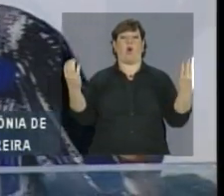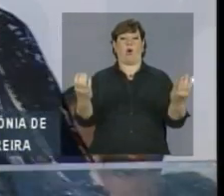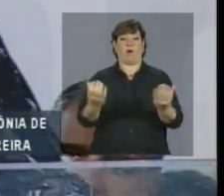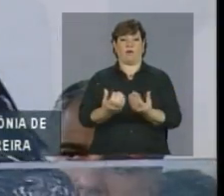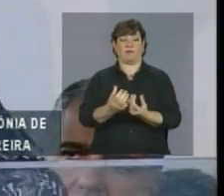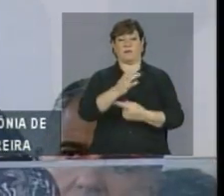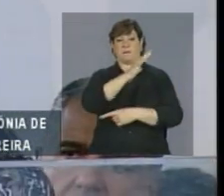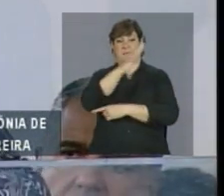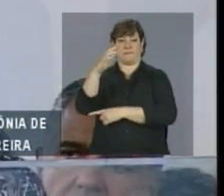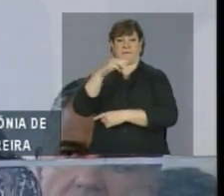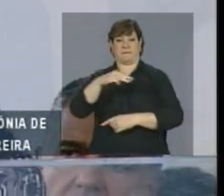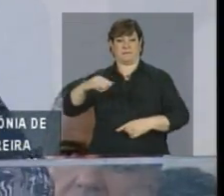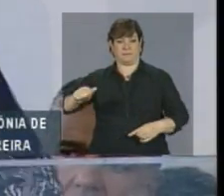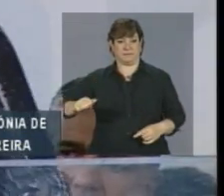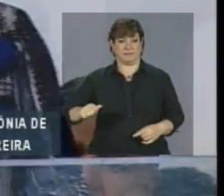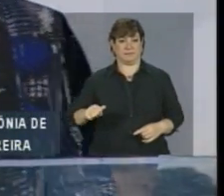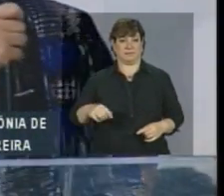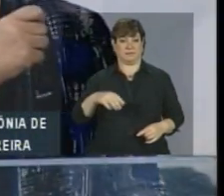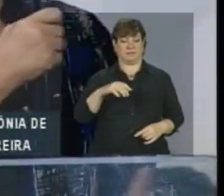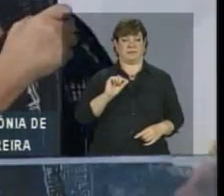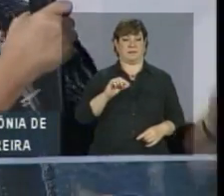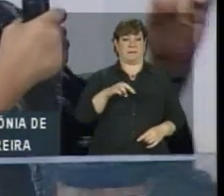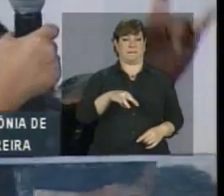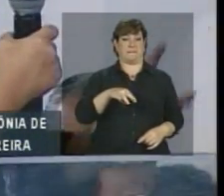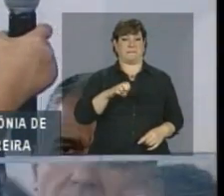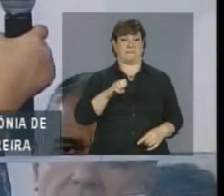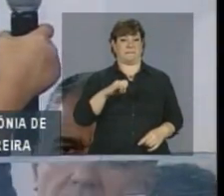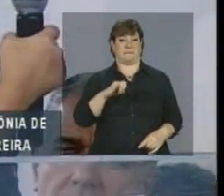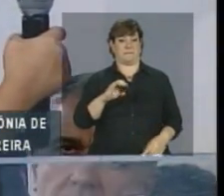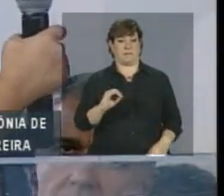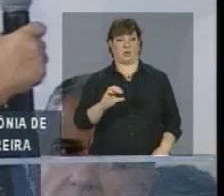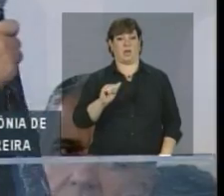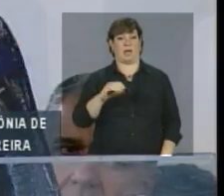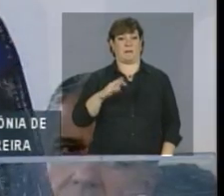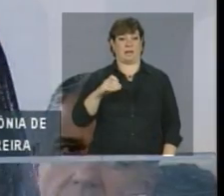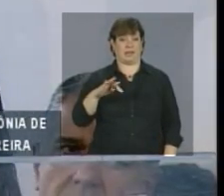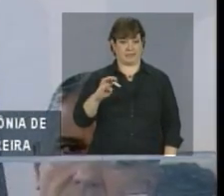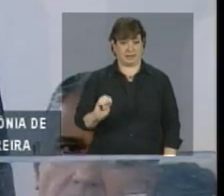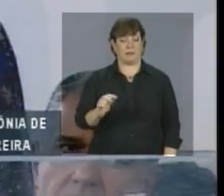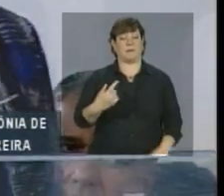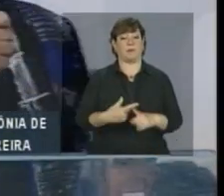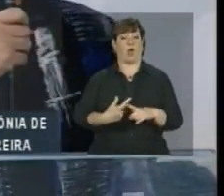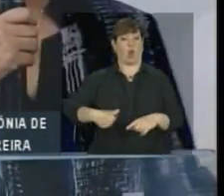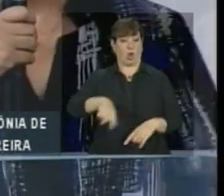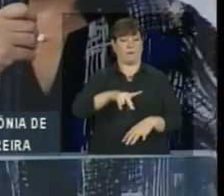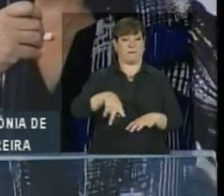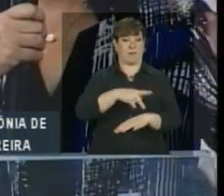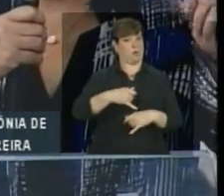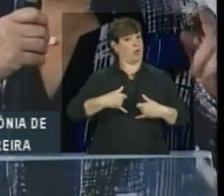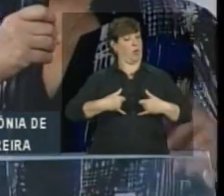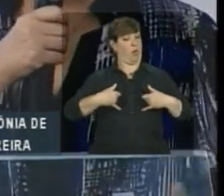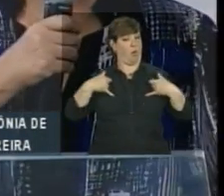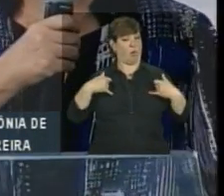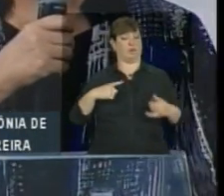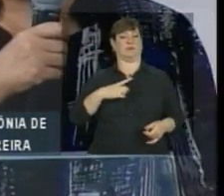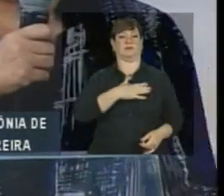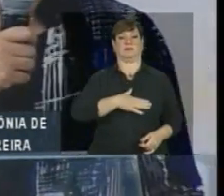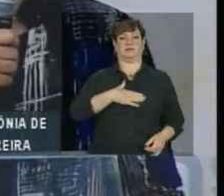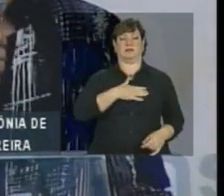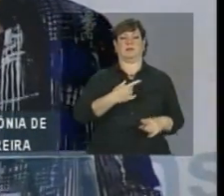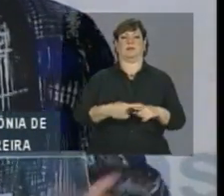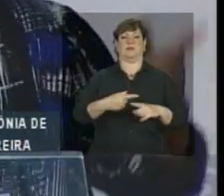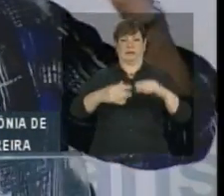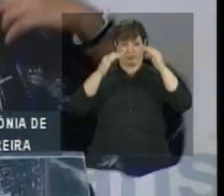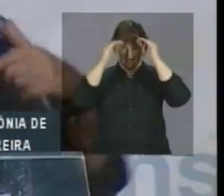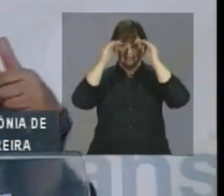do meio ambiente. Porque o nosso país se orgulha disso, se orgulha de ser um país que respeita o